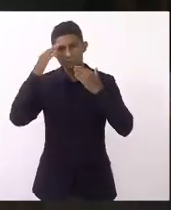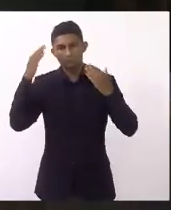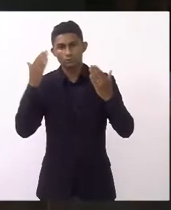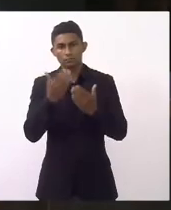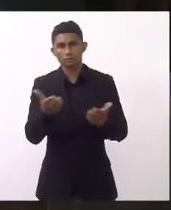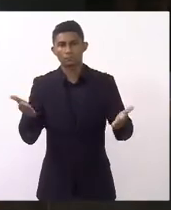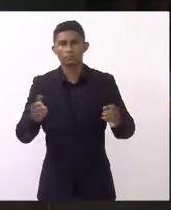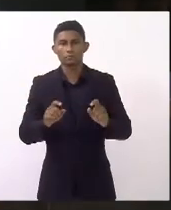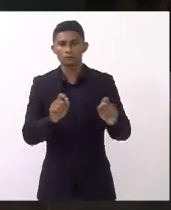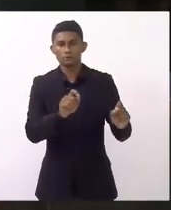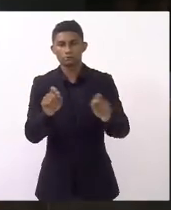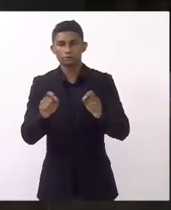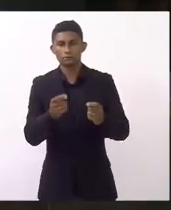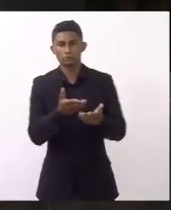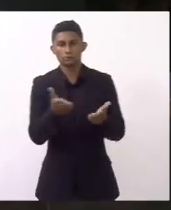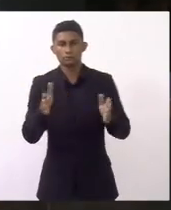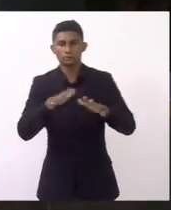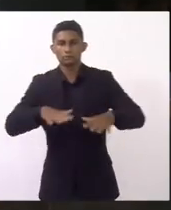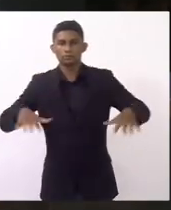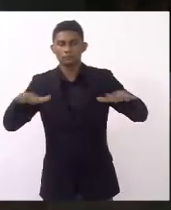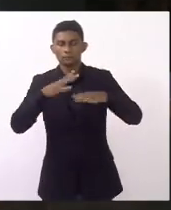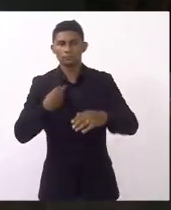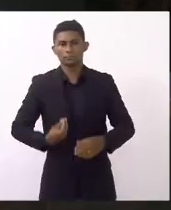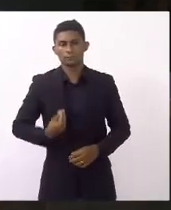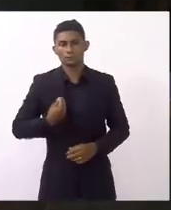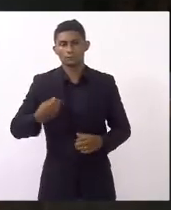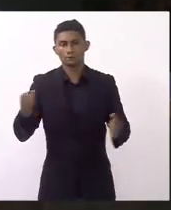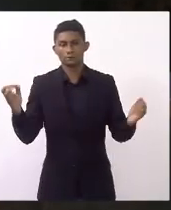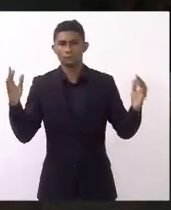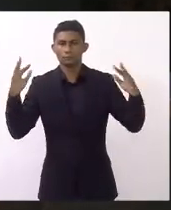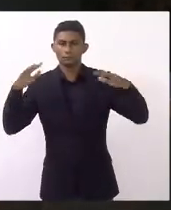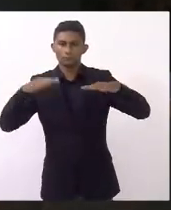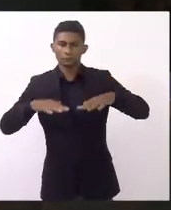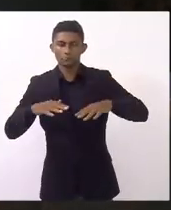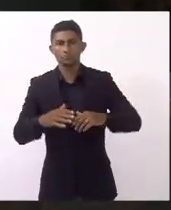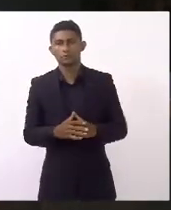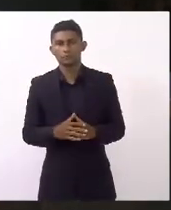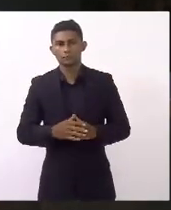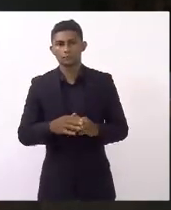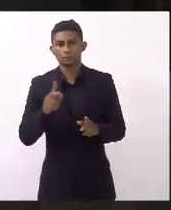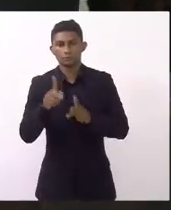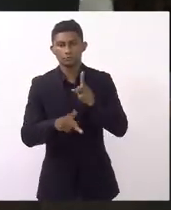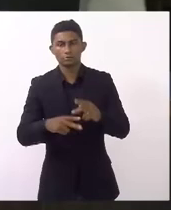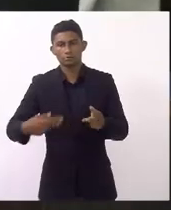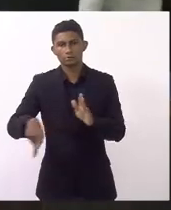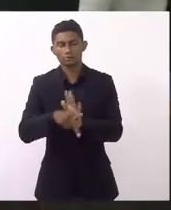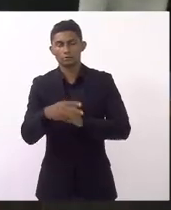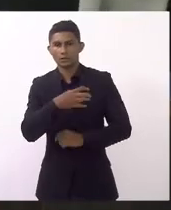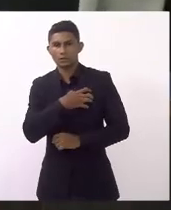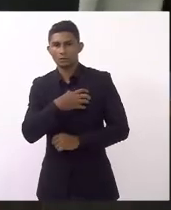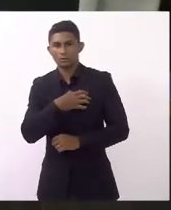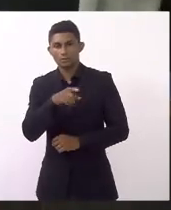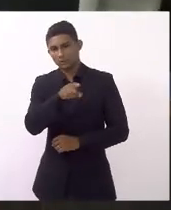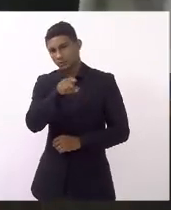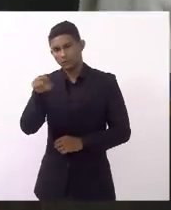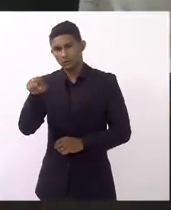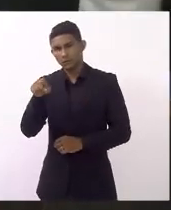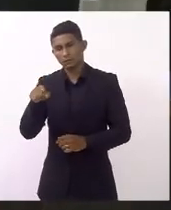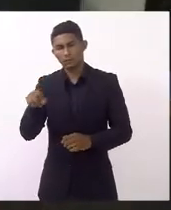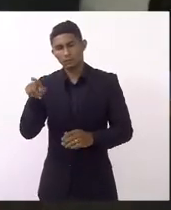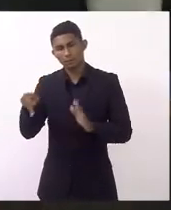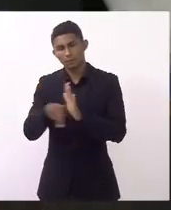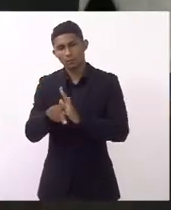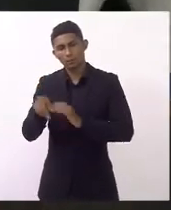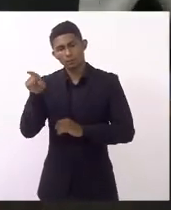agradecer a presença de todas de todos os editores do Povo baiano que vem do recôncavo